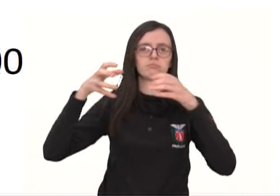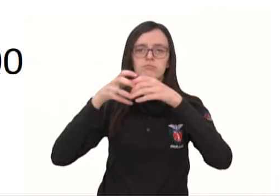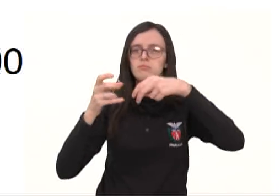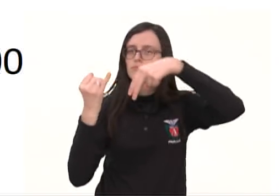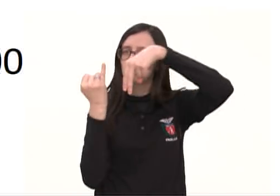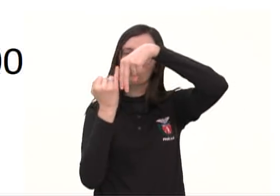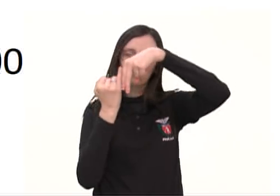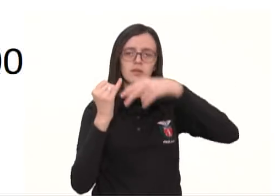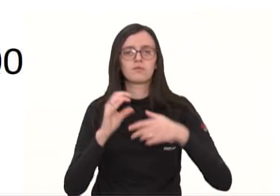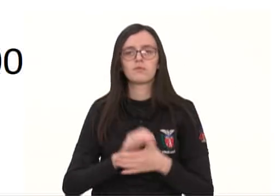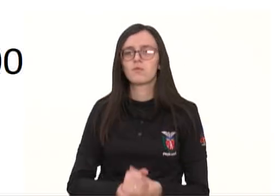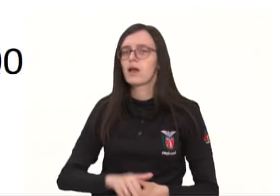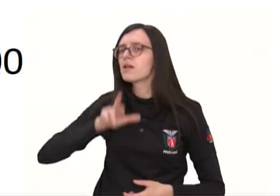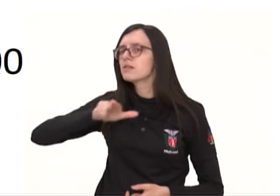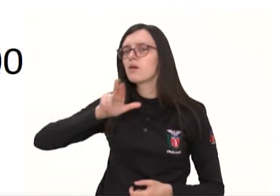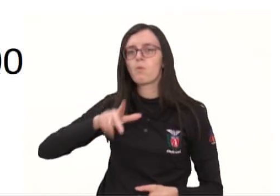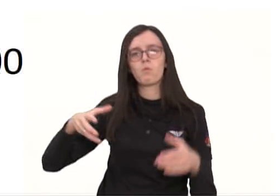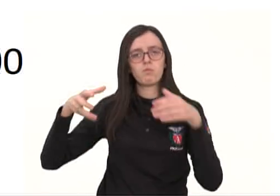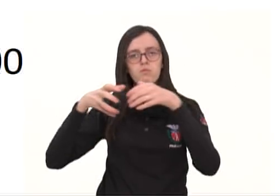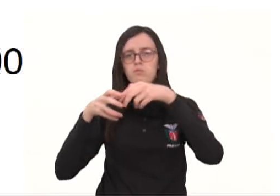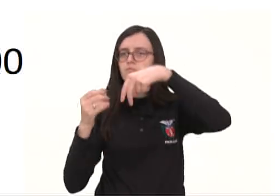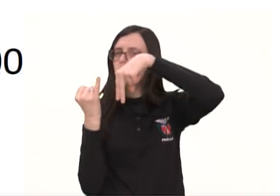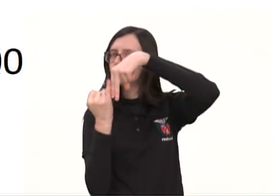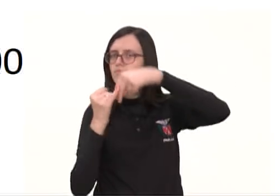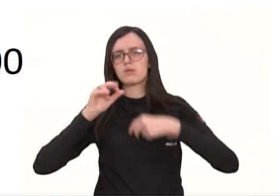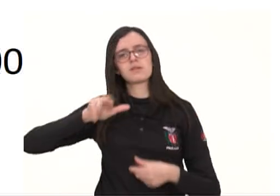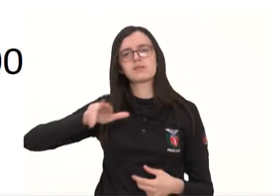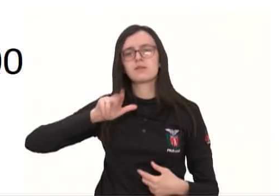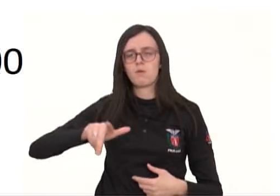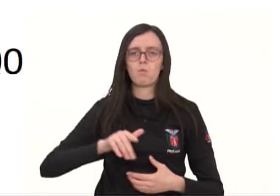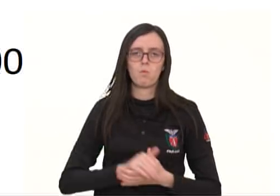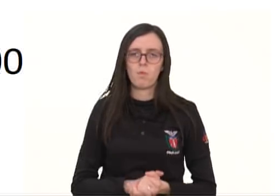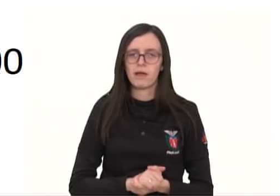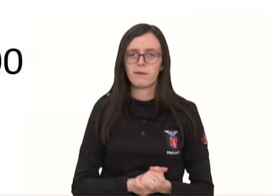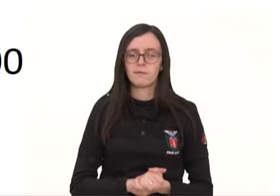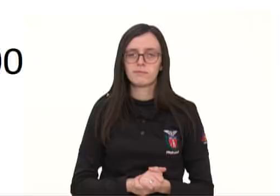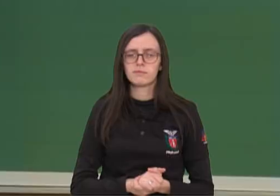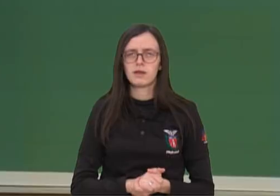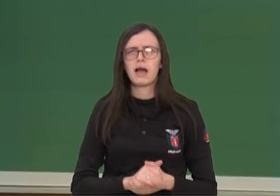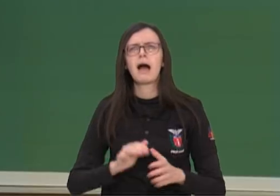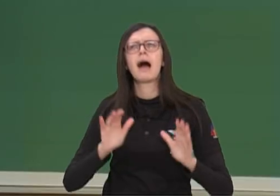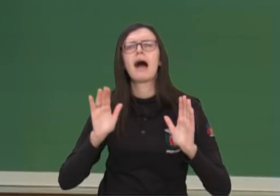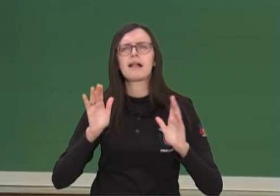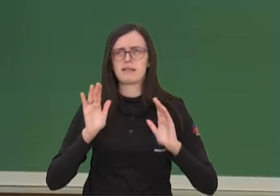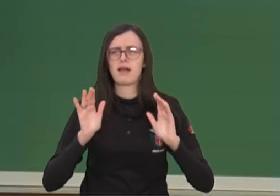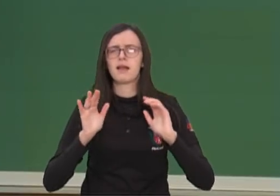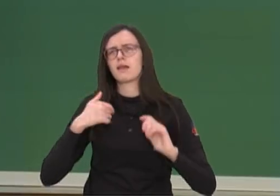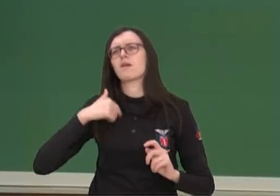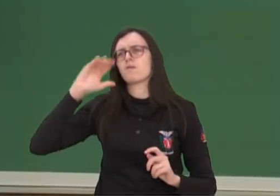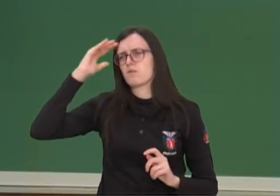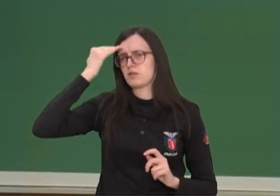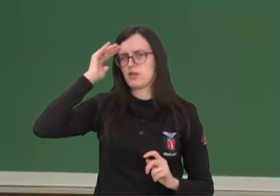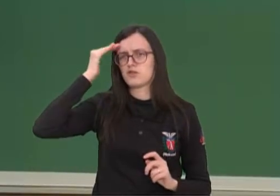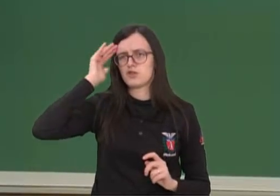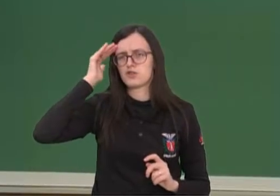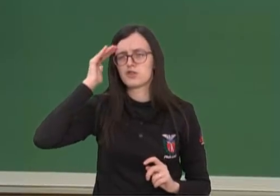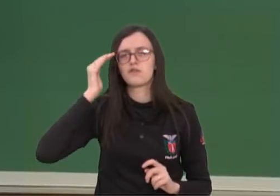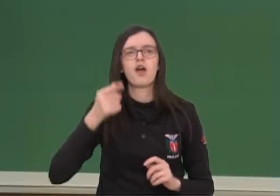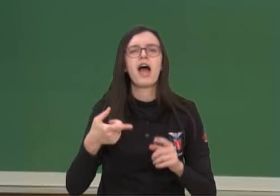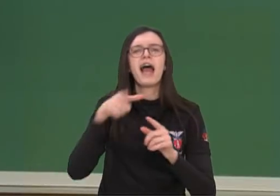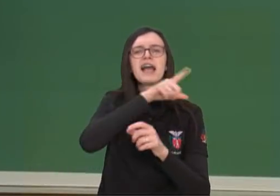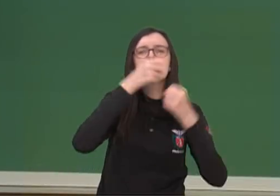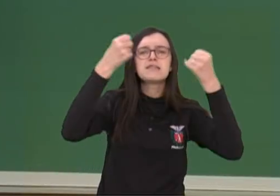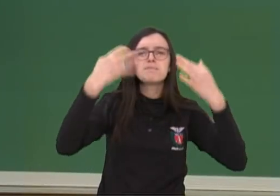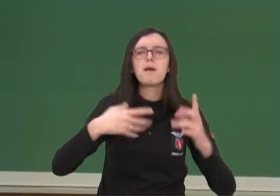dos números naturais e não pertence ao conjunto dos números naturais. Ah, então quer dizer que a propriedade